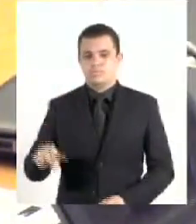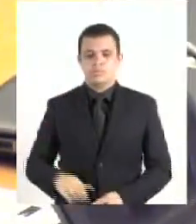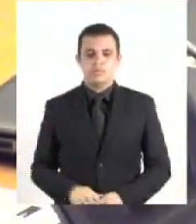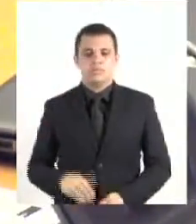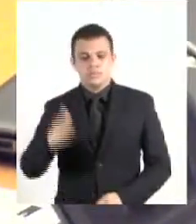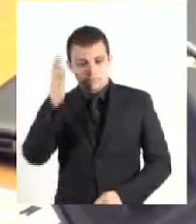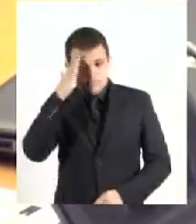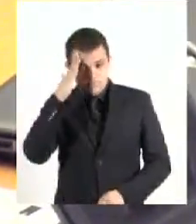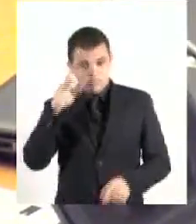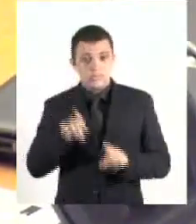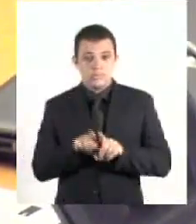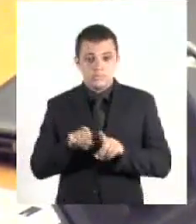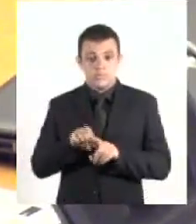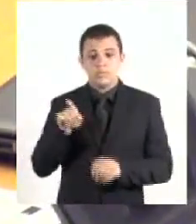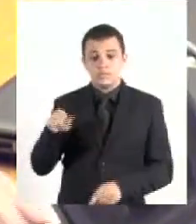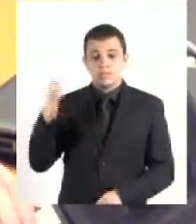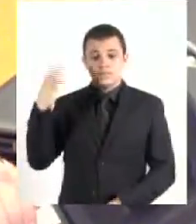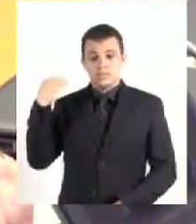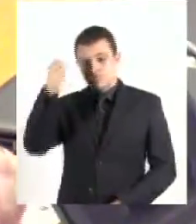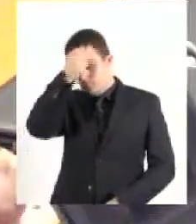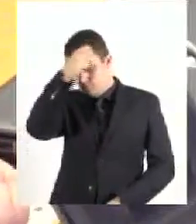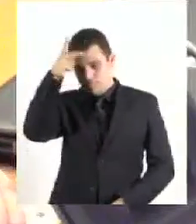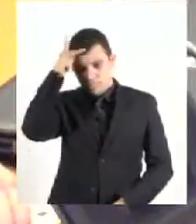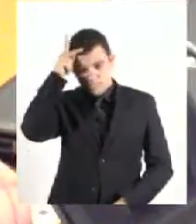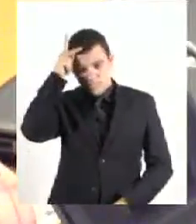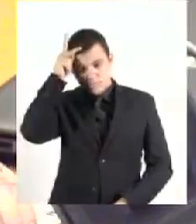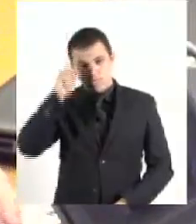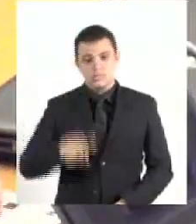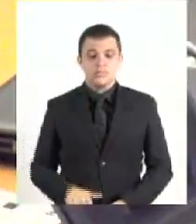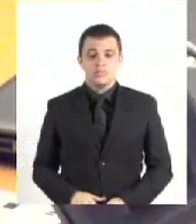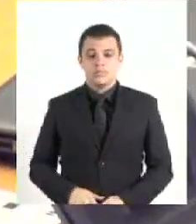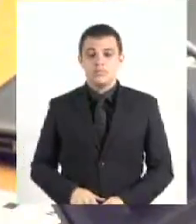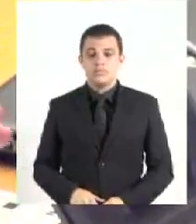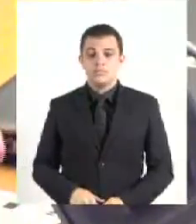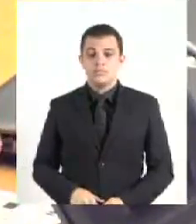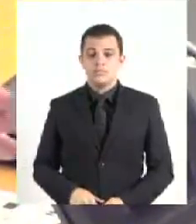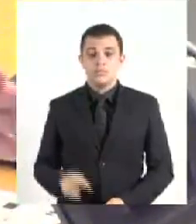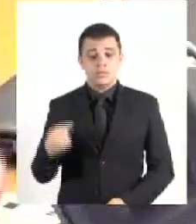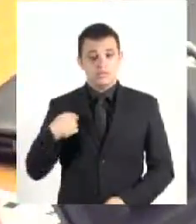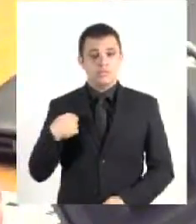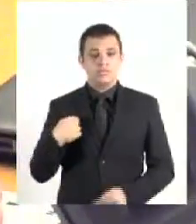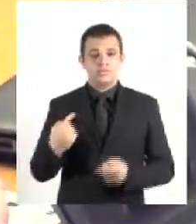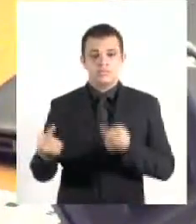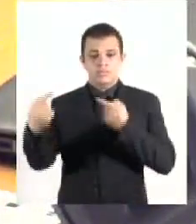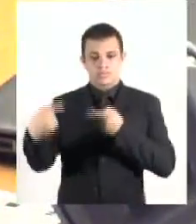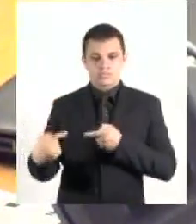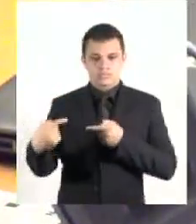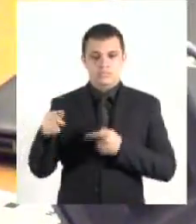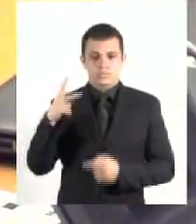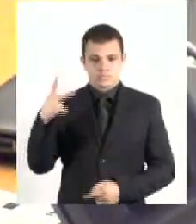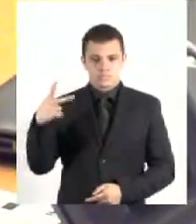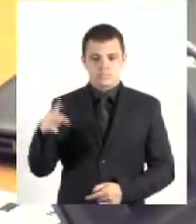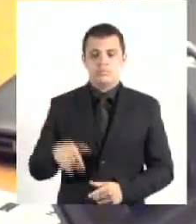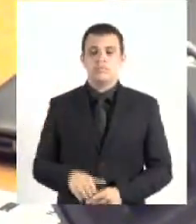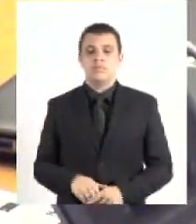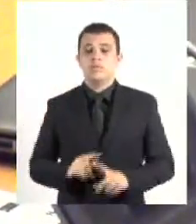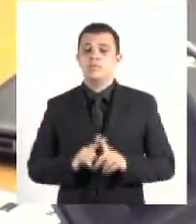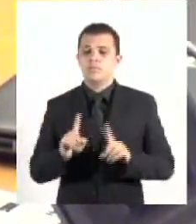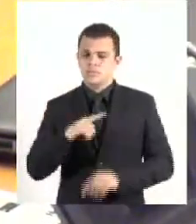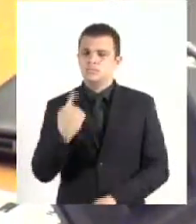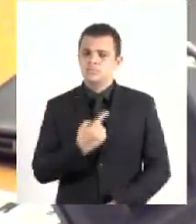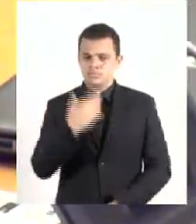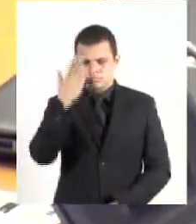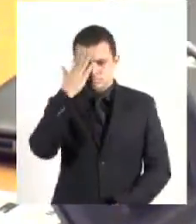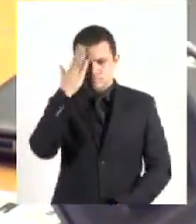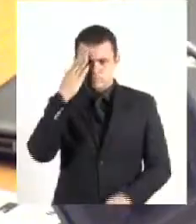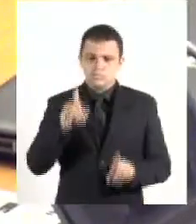na última eleição de prefeito, tido posições diferentes da dele, mas temos que reconhecer